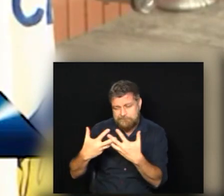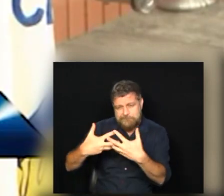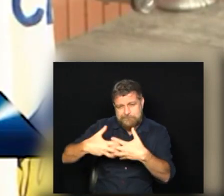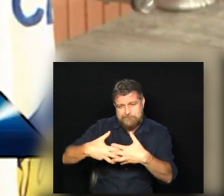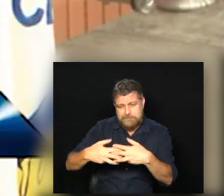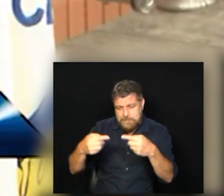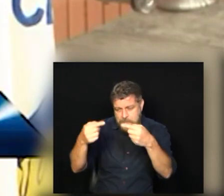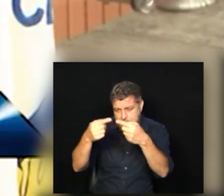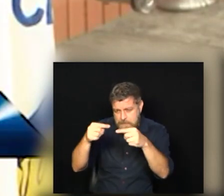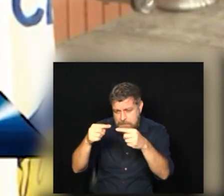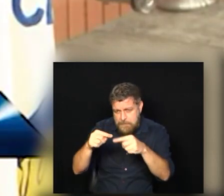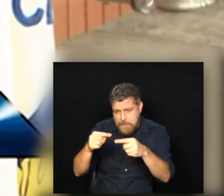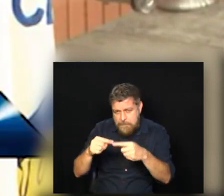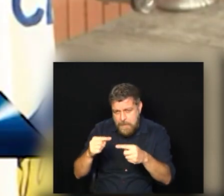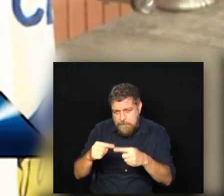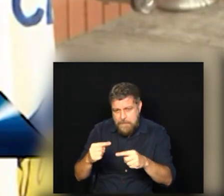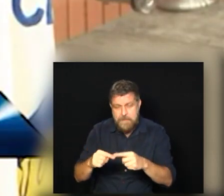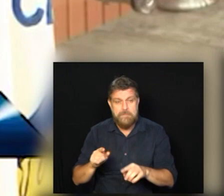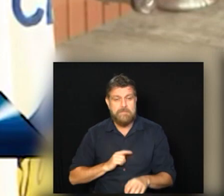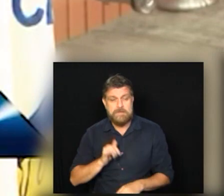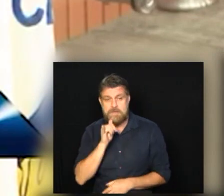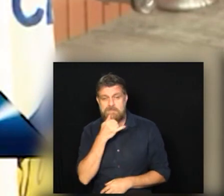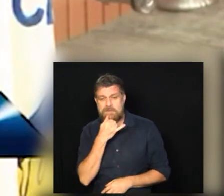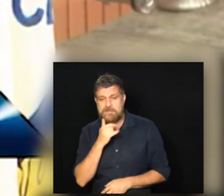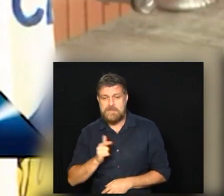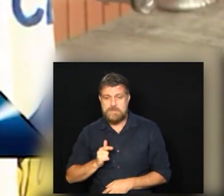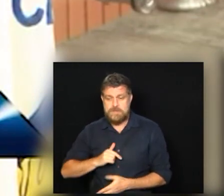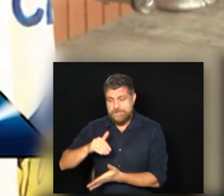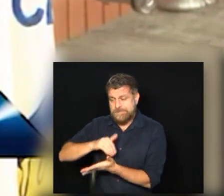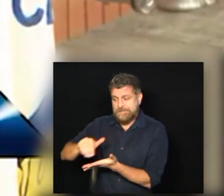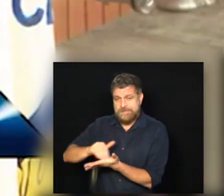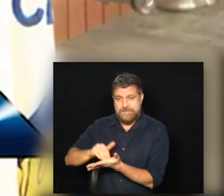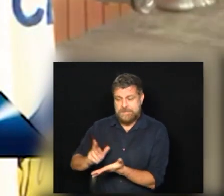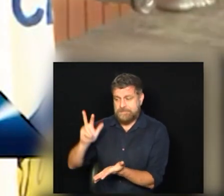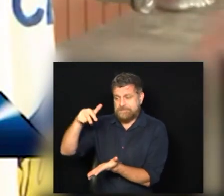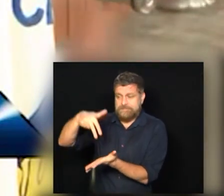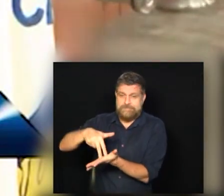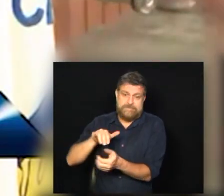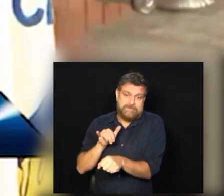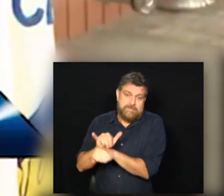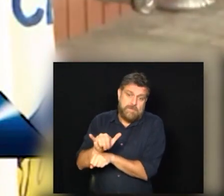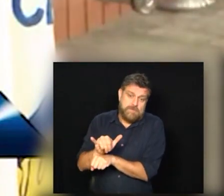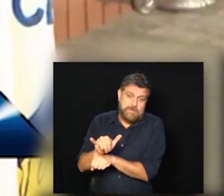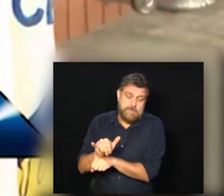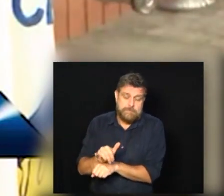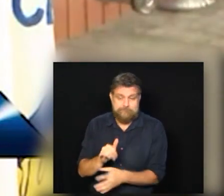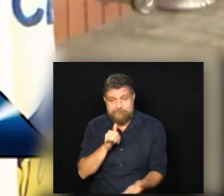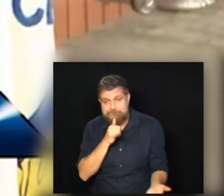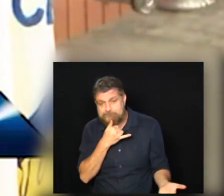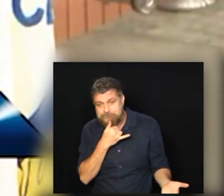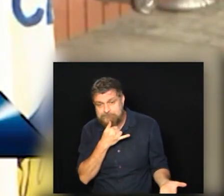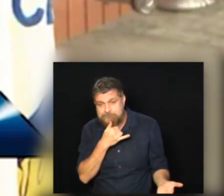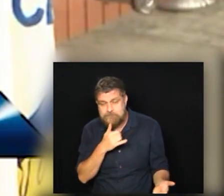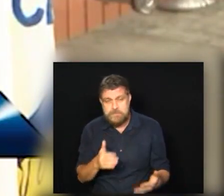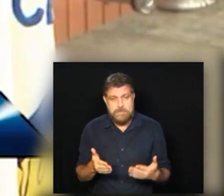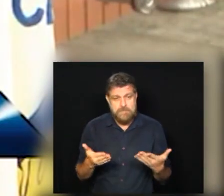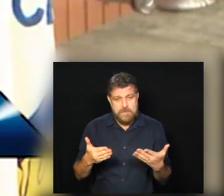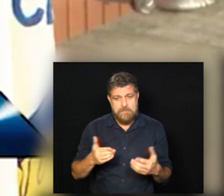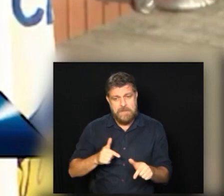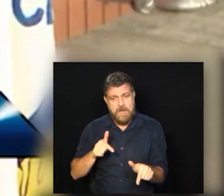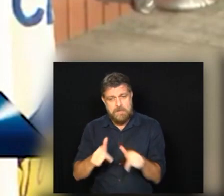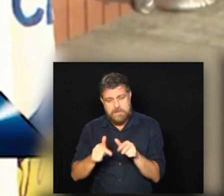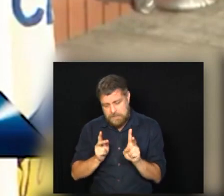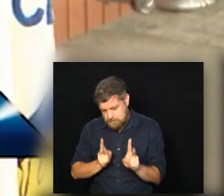os entendimentos. Infelizmente era para estar o secretário aqui hoje com a gente, não pôde estar, mas os trabalhos